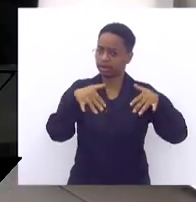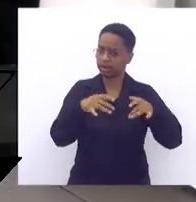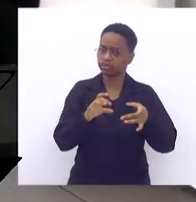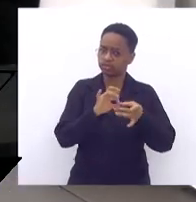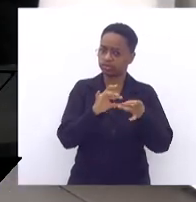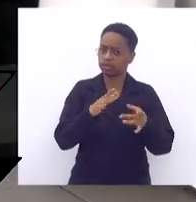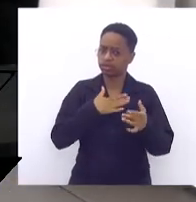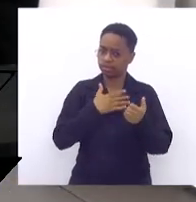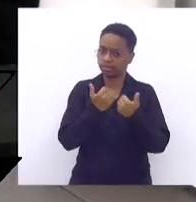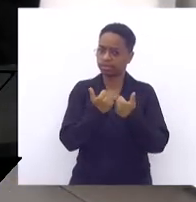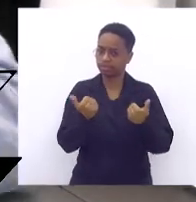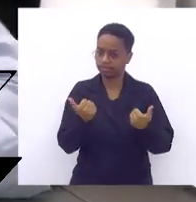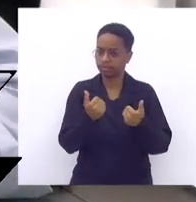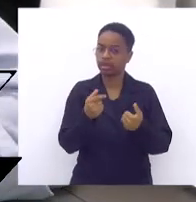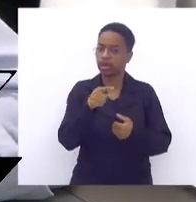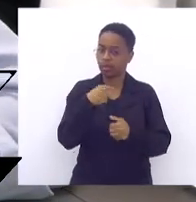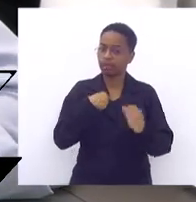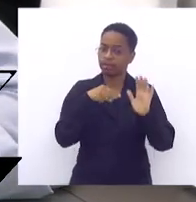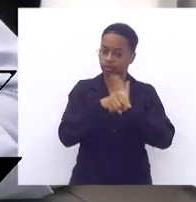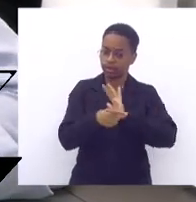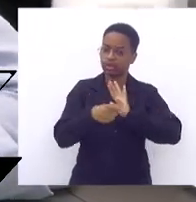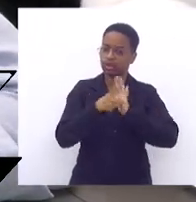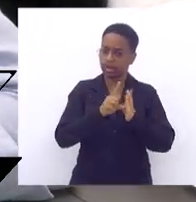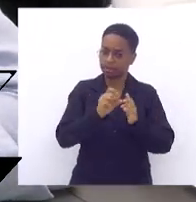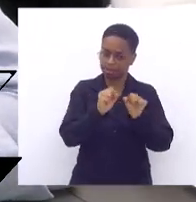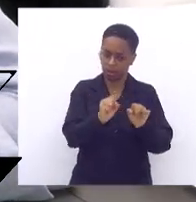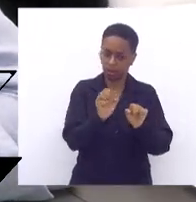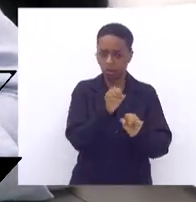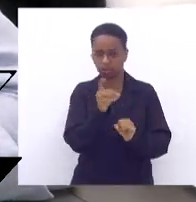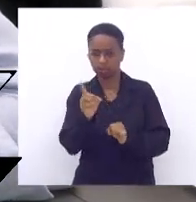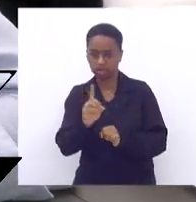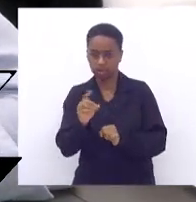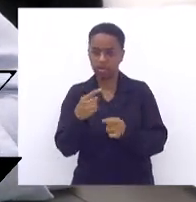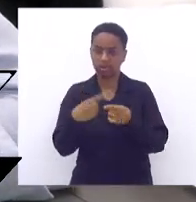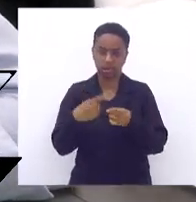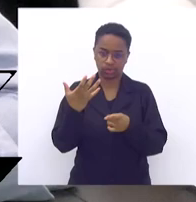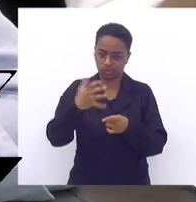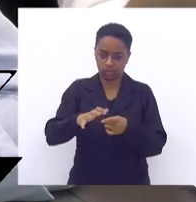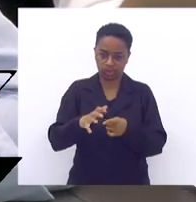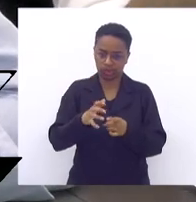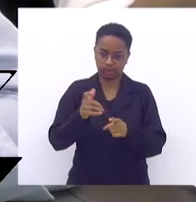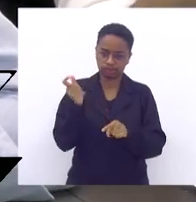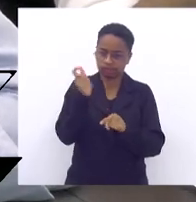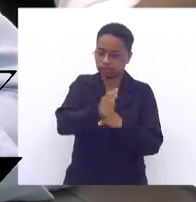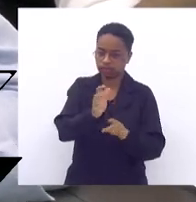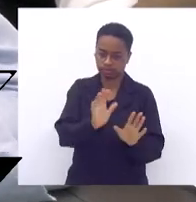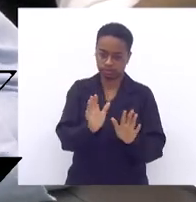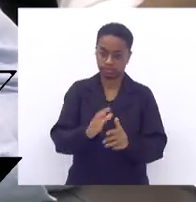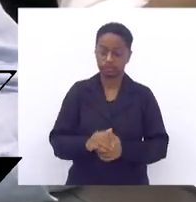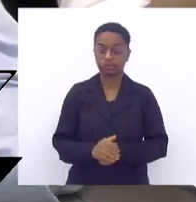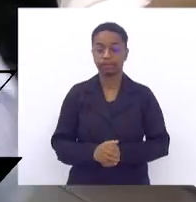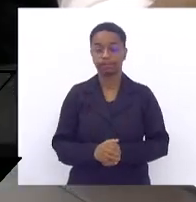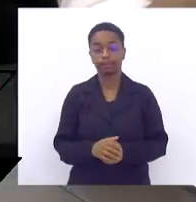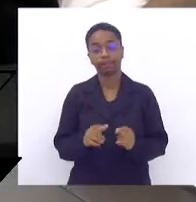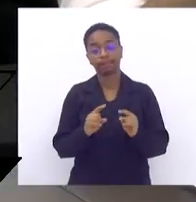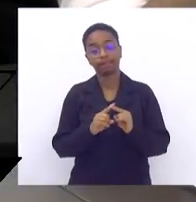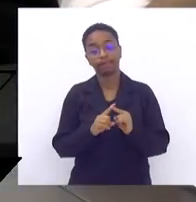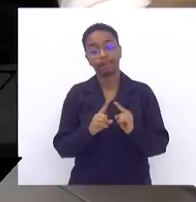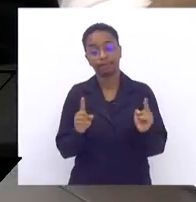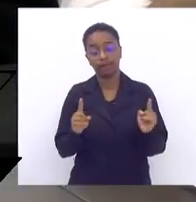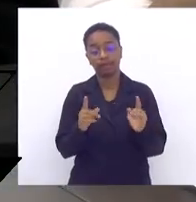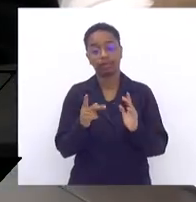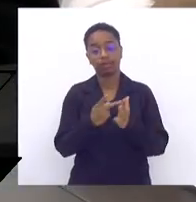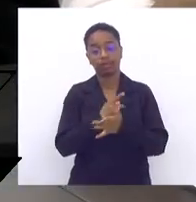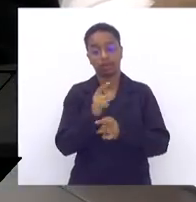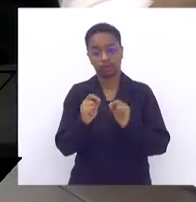assessoria, uma vez consultado Vossa Excelência antecipadamente, para não cometer nenhuma grosseria. Mas, então, a questão é a seguinte. Uma